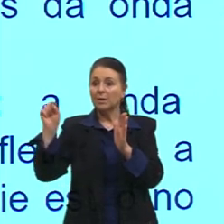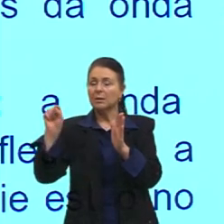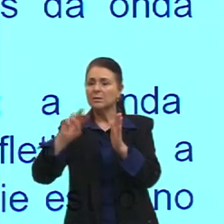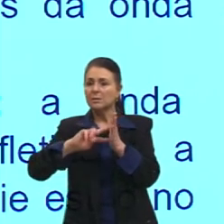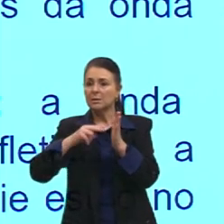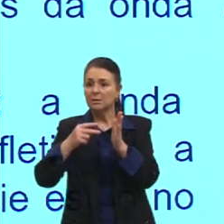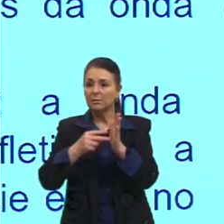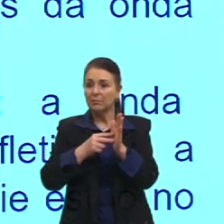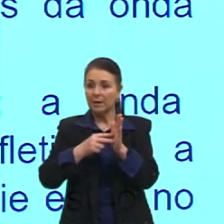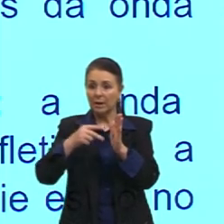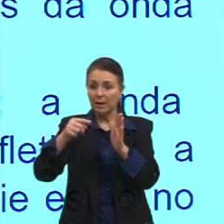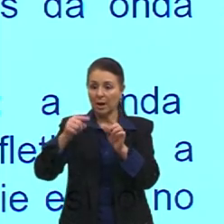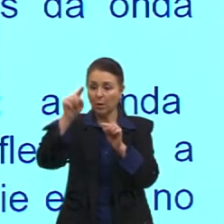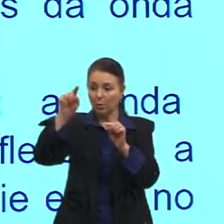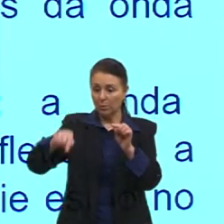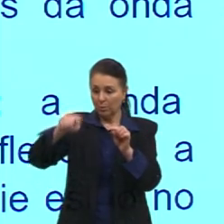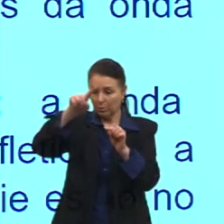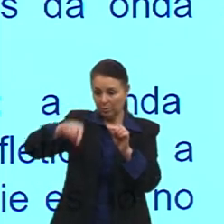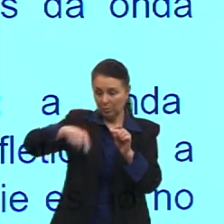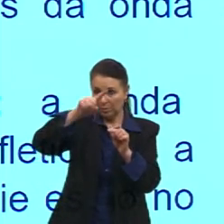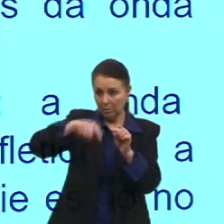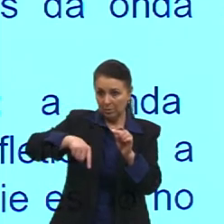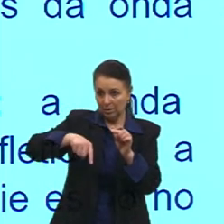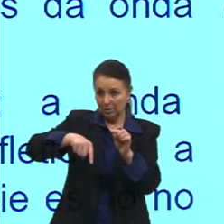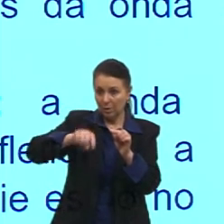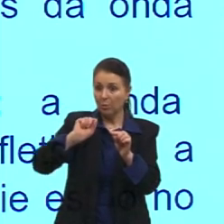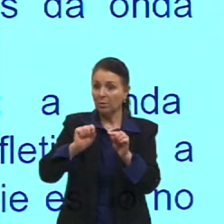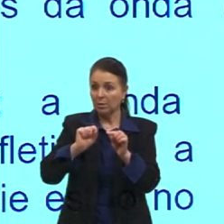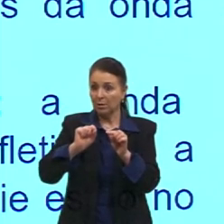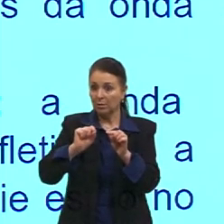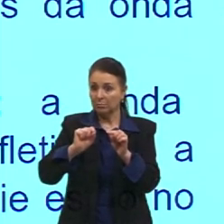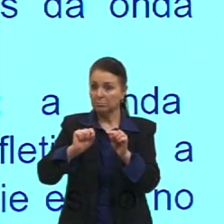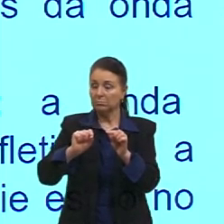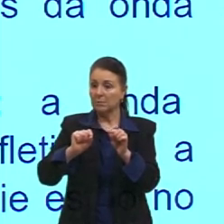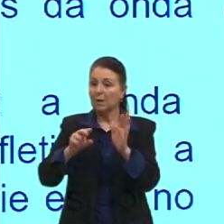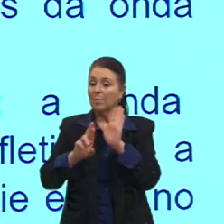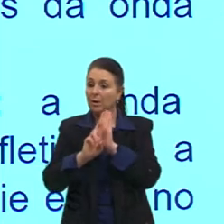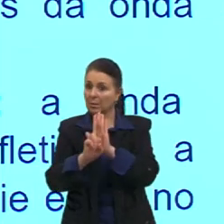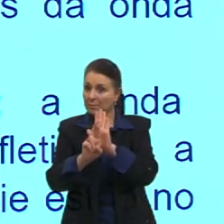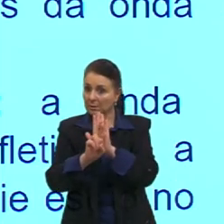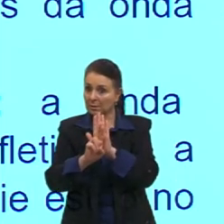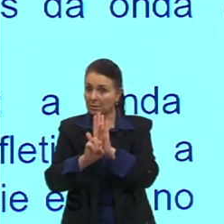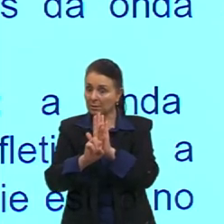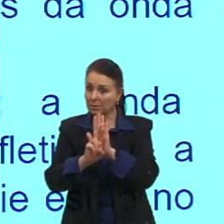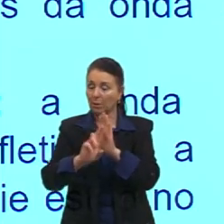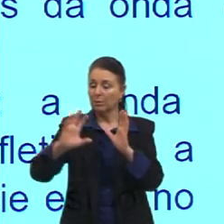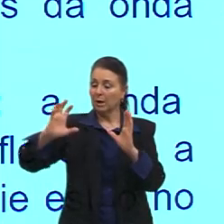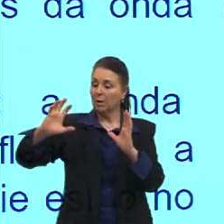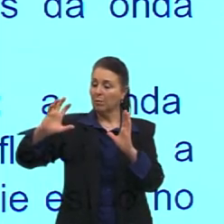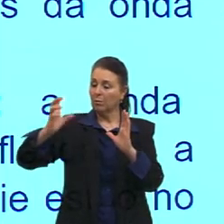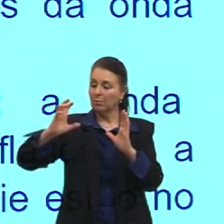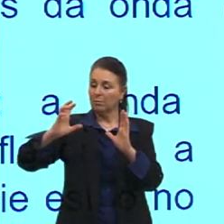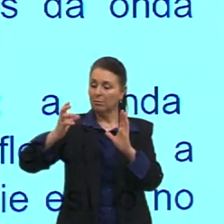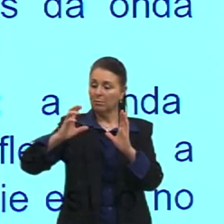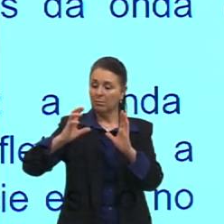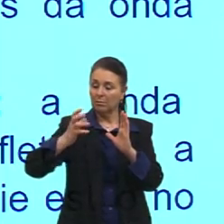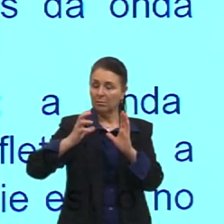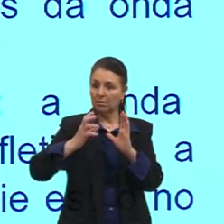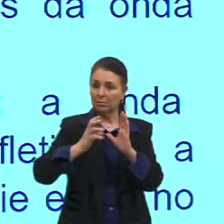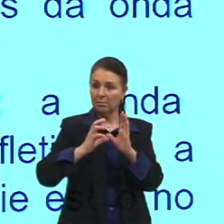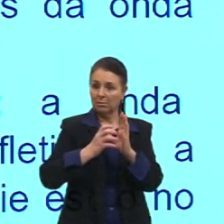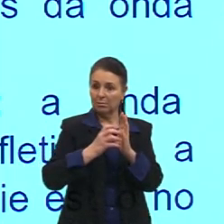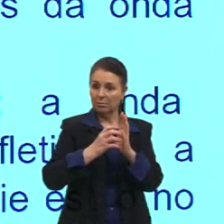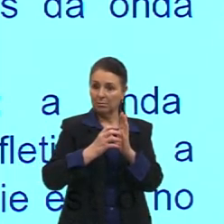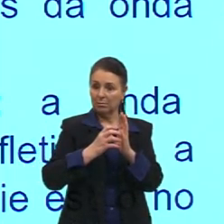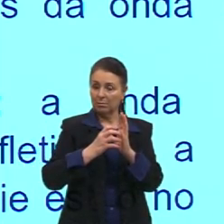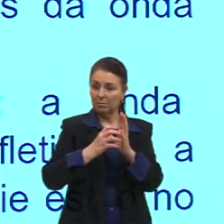contrários? São as frentes de onda. Então, é uma representação para dizer que essa onda, então, está se propagando dessa